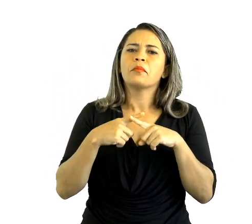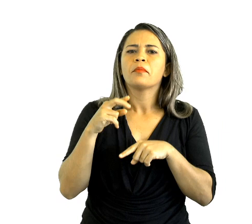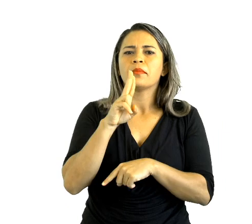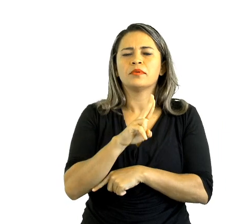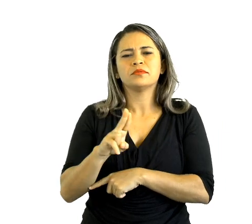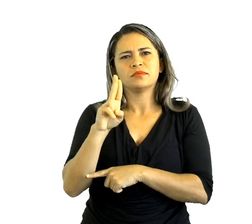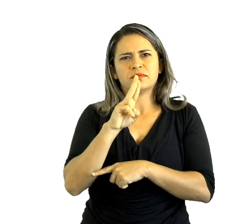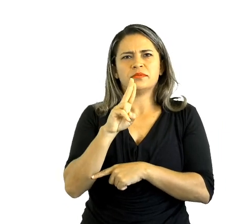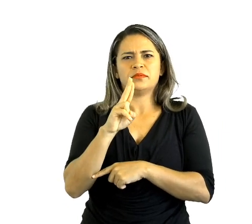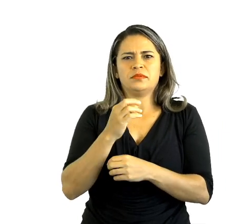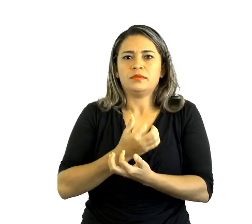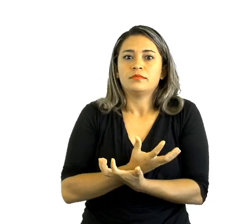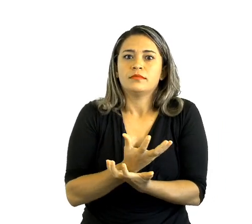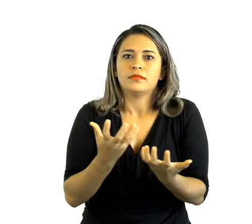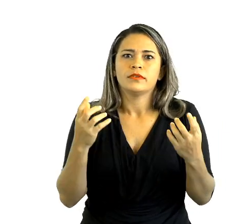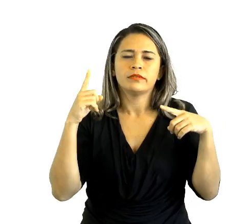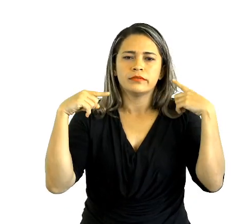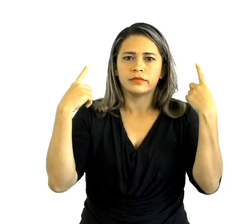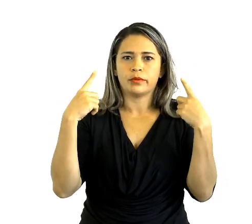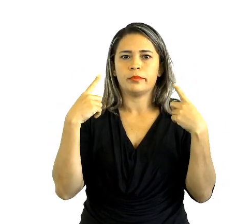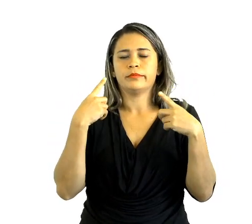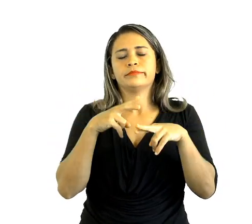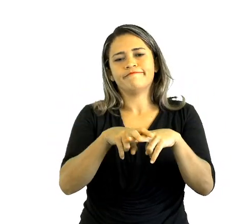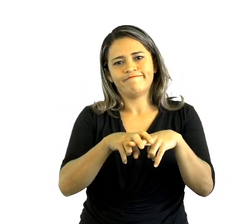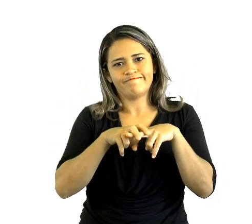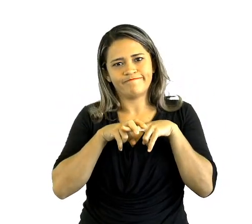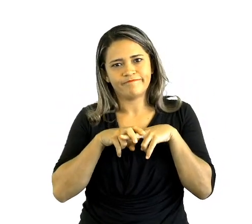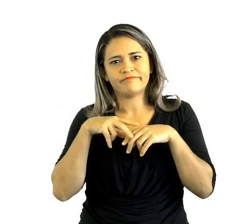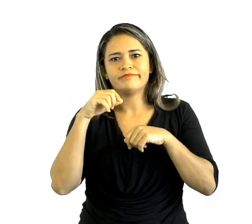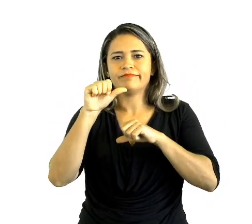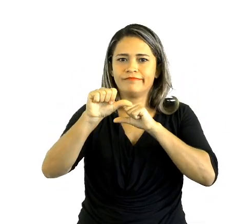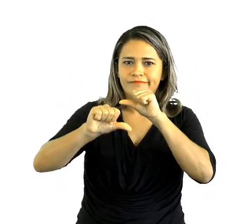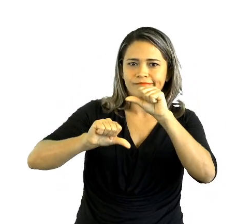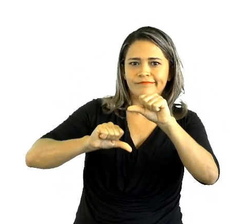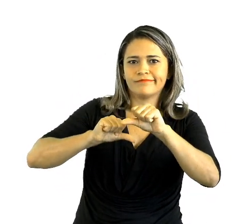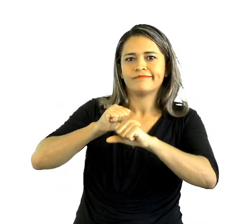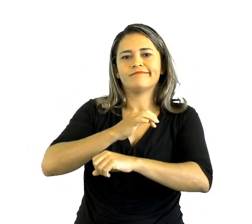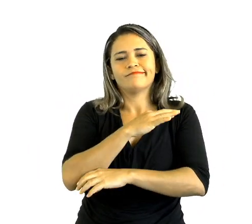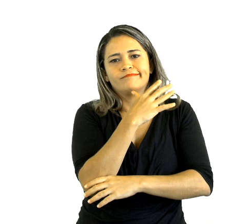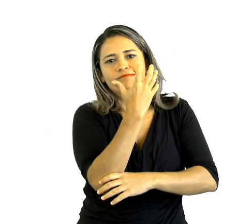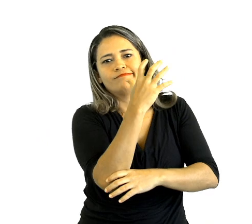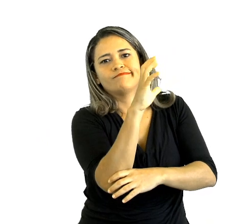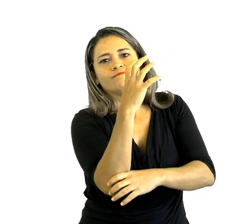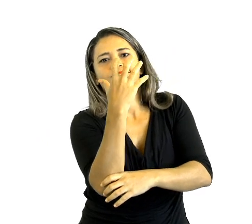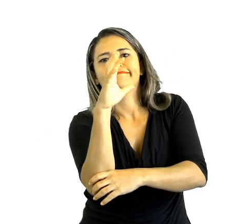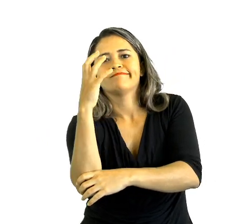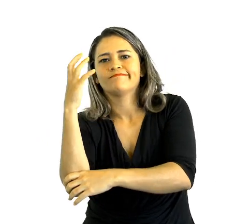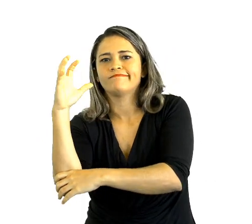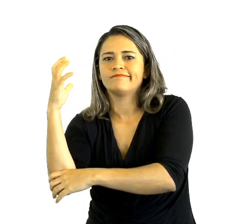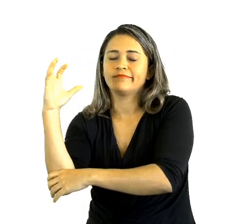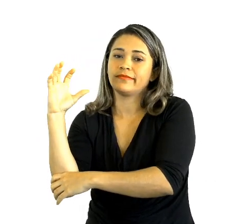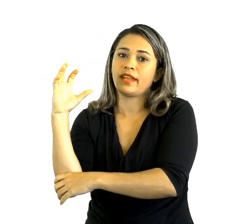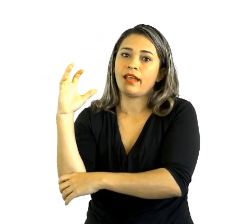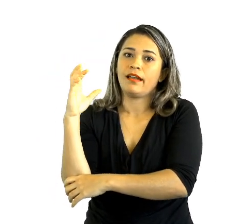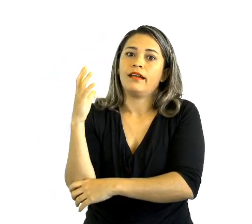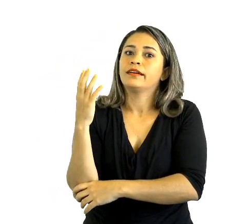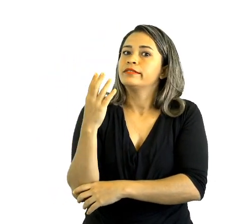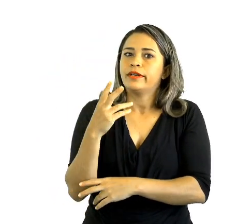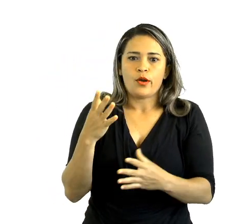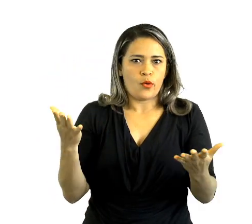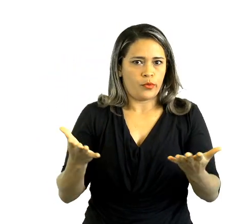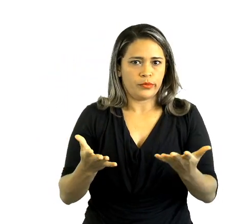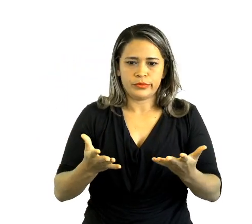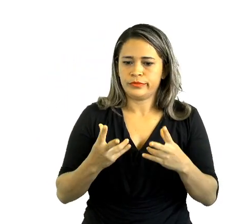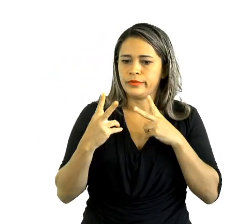endoideceu? Por causa da modificação no meio ambiente, na natureza. A primavera não é mais como antigamente,